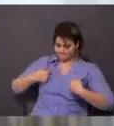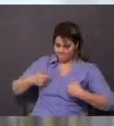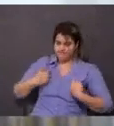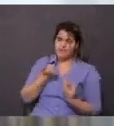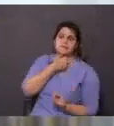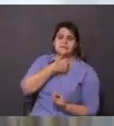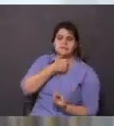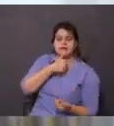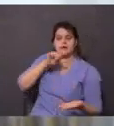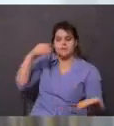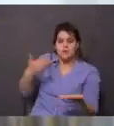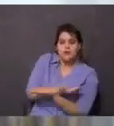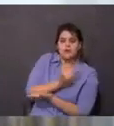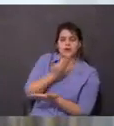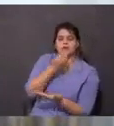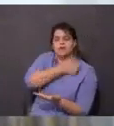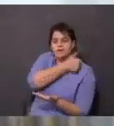para morrer pelos pecadores.